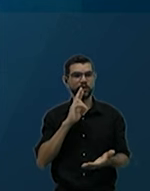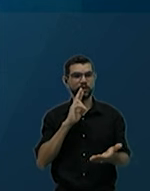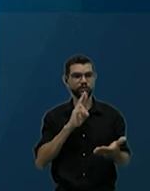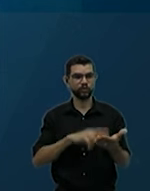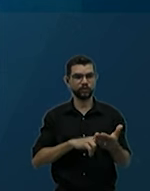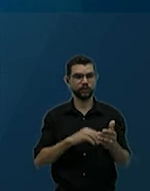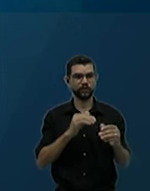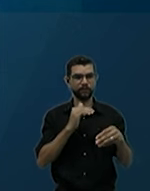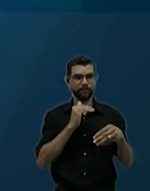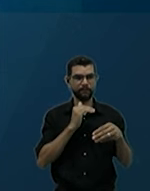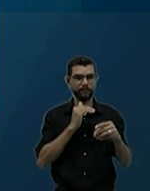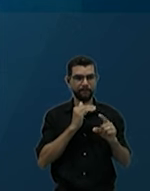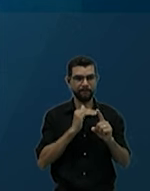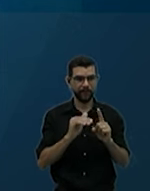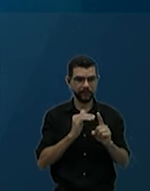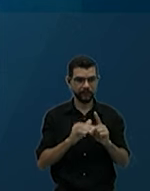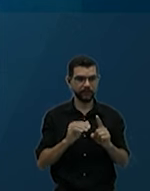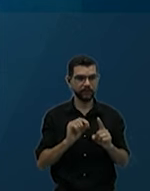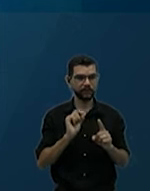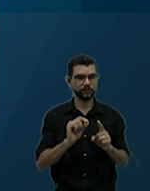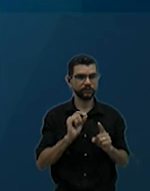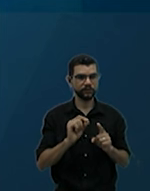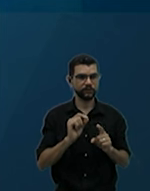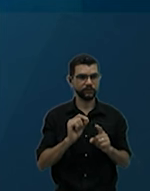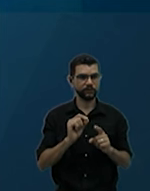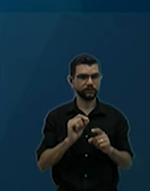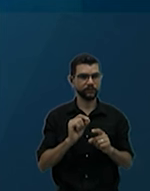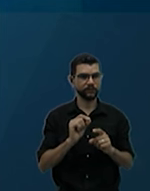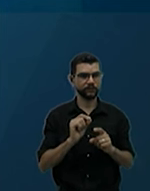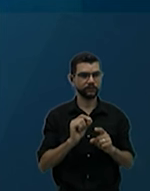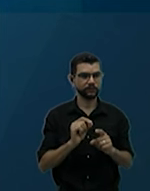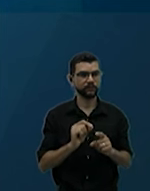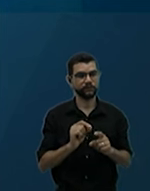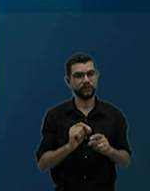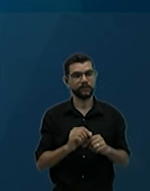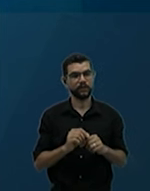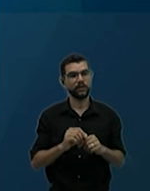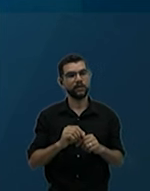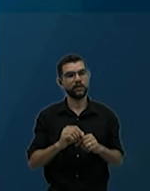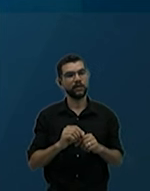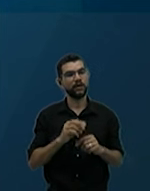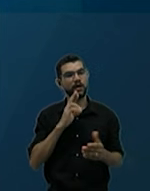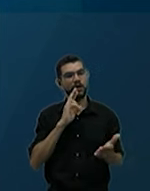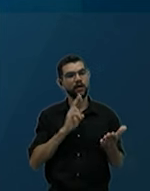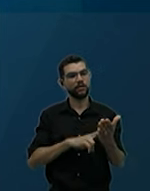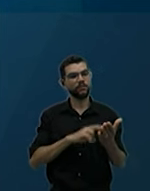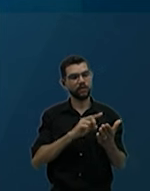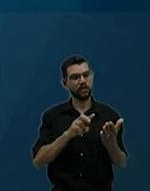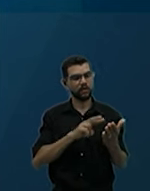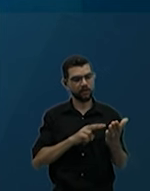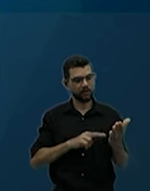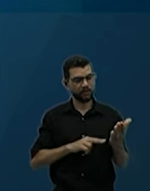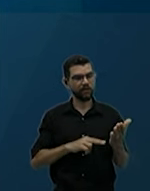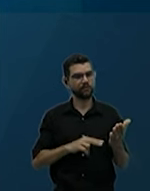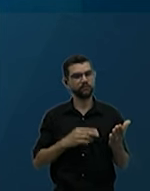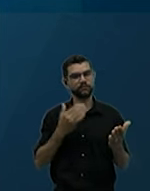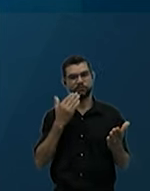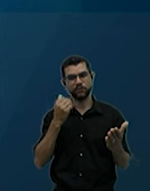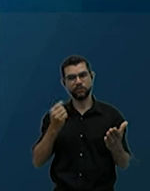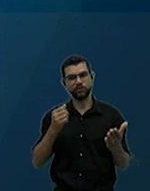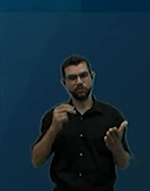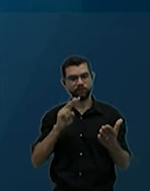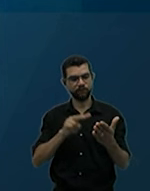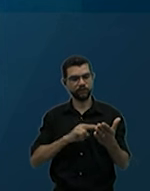sessão, após a leitura do voto pela senhora relatora, pediu vista antecipadamente o ministro Paulo